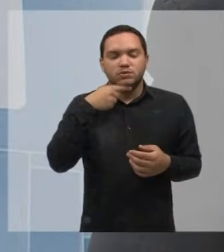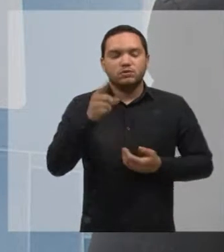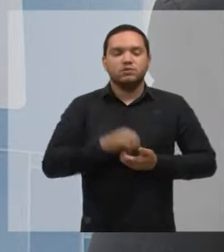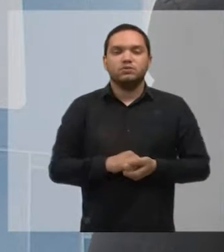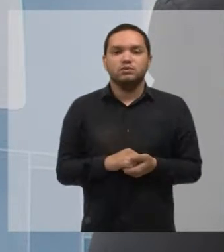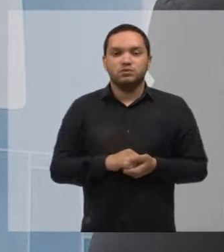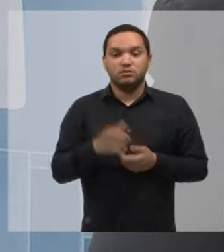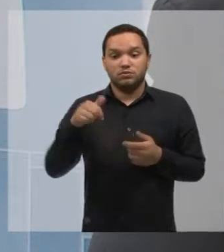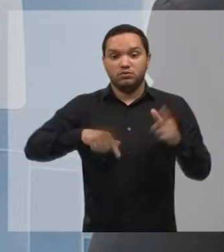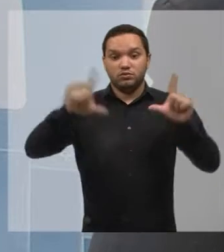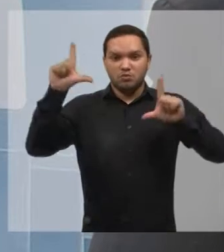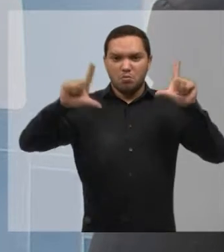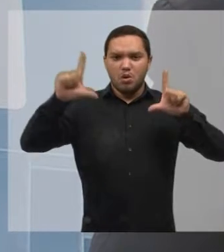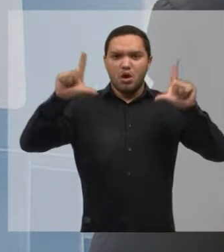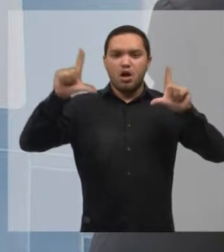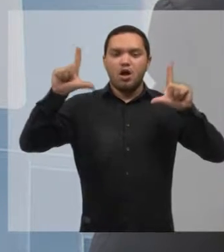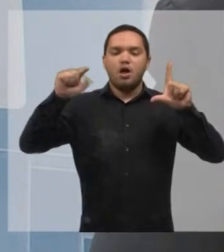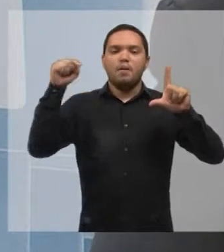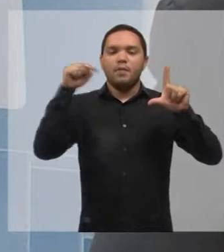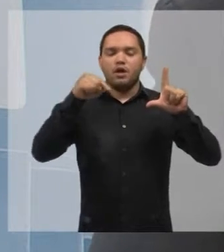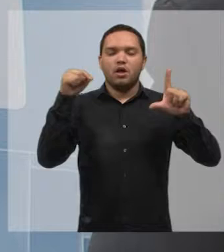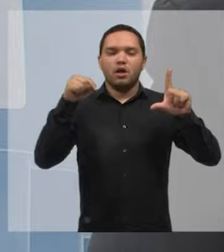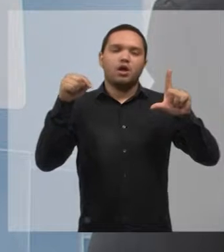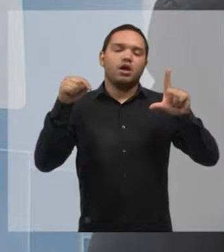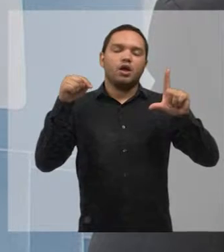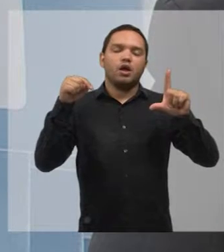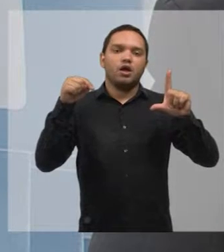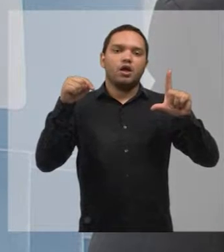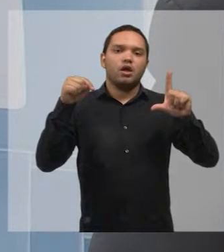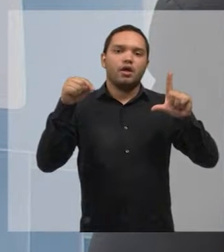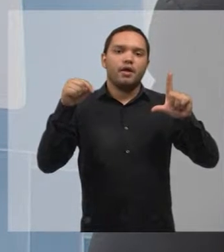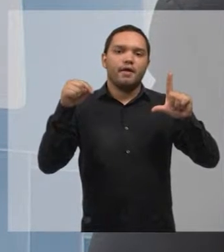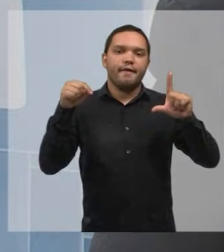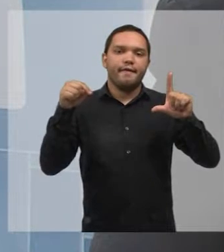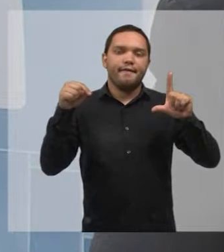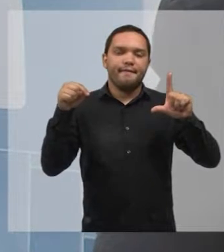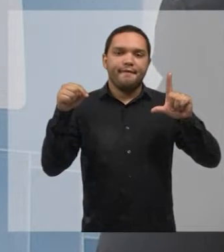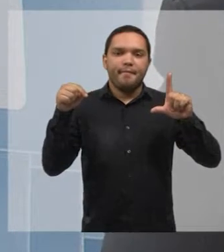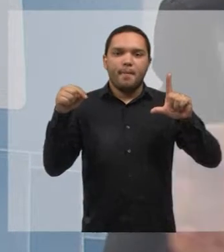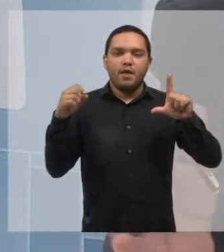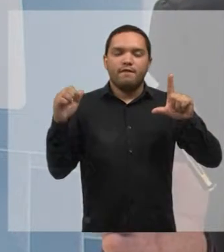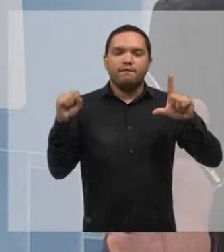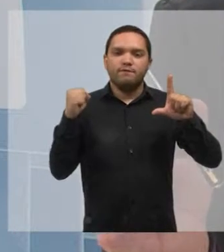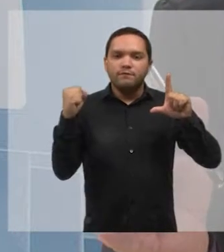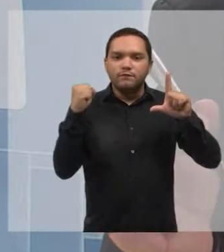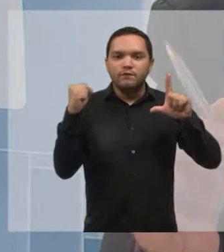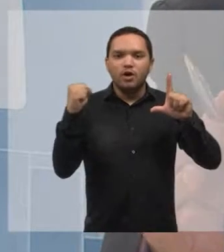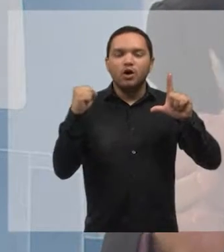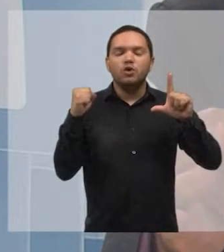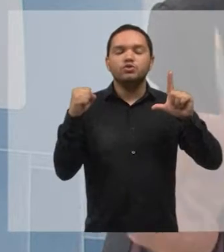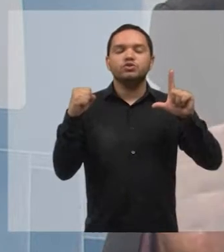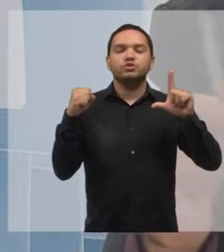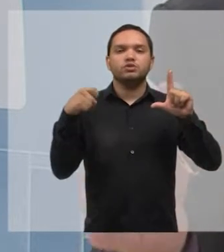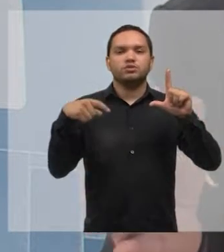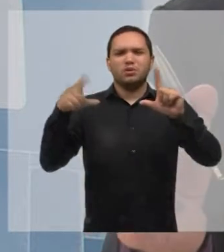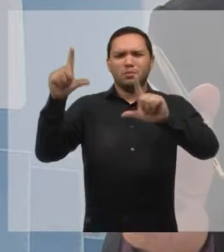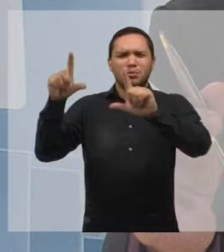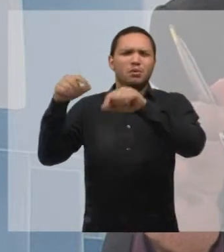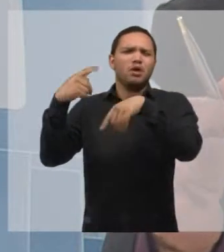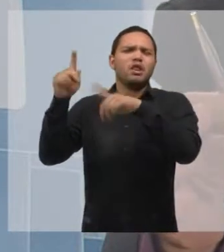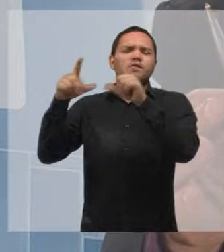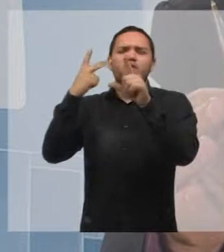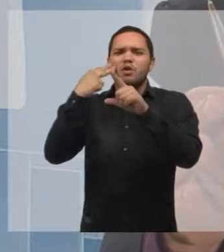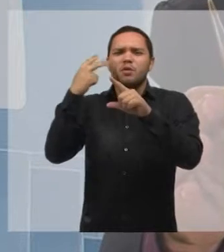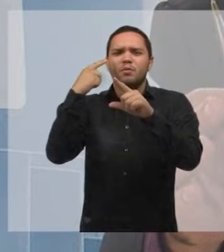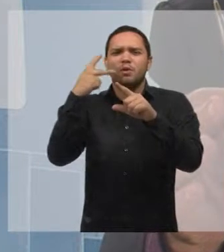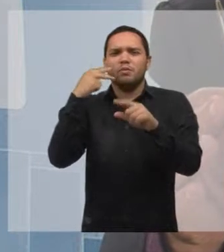E esse programa ele é muito vivo. Nosso programa é pela ordem, diferente do que você pensa, que a televisão é engessada, né? A televisão tem um modelo engessado